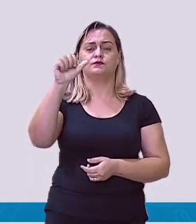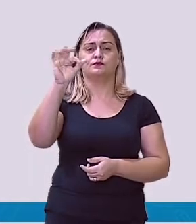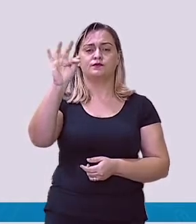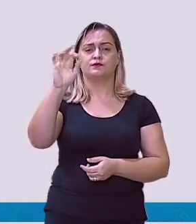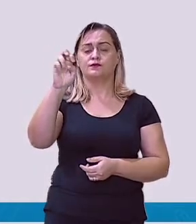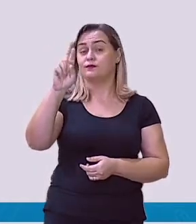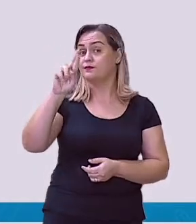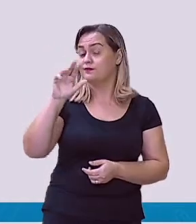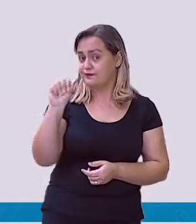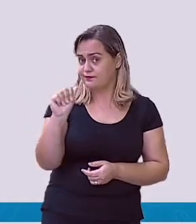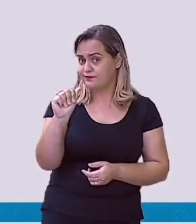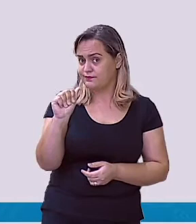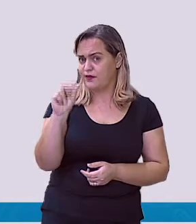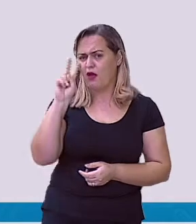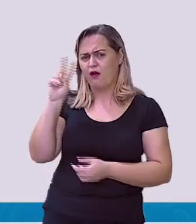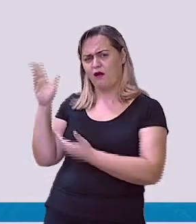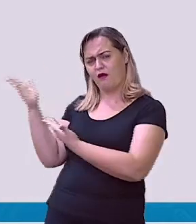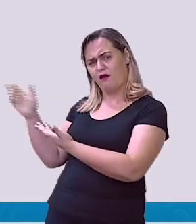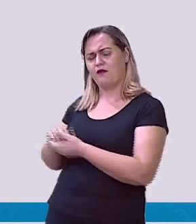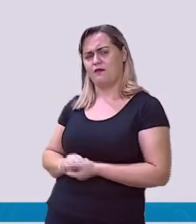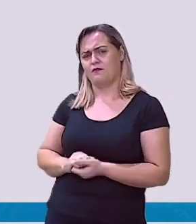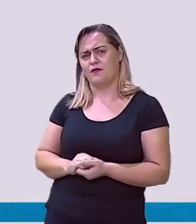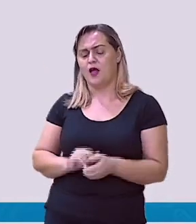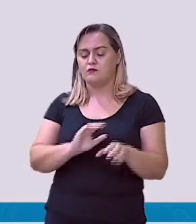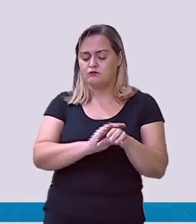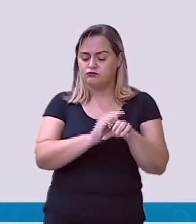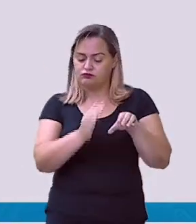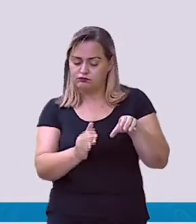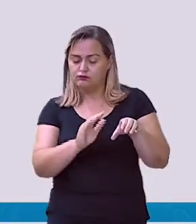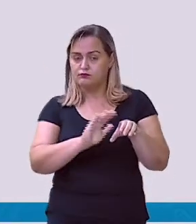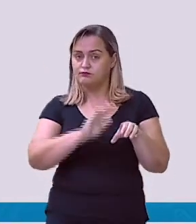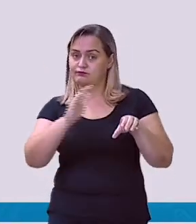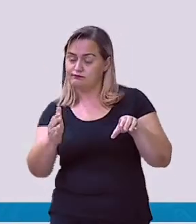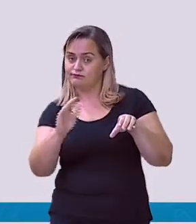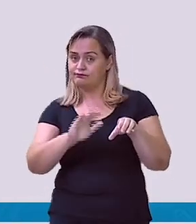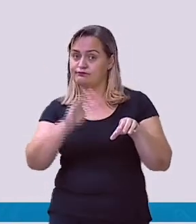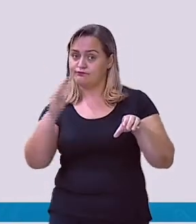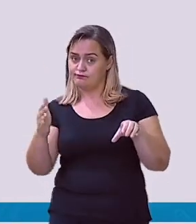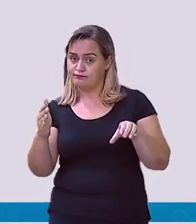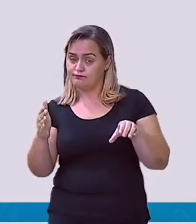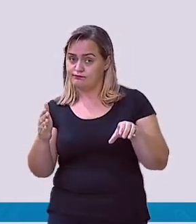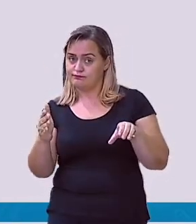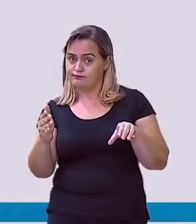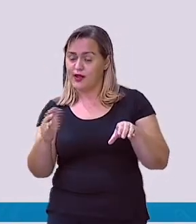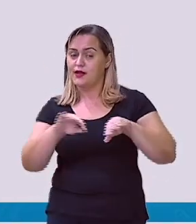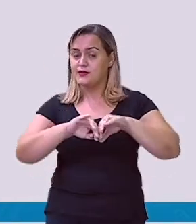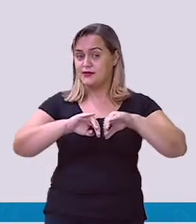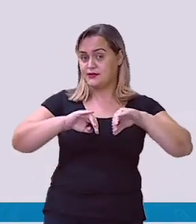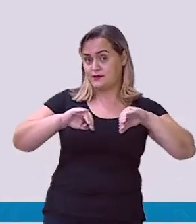são separadas no sentido de que hidrosfera,